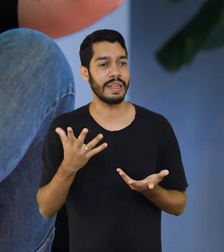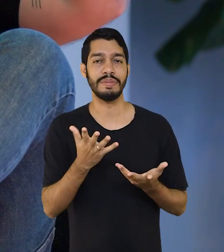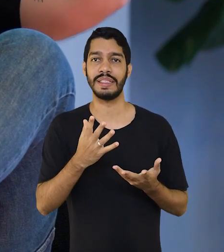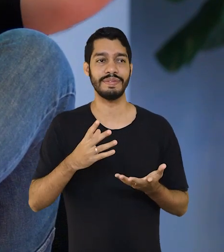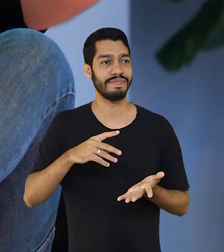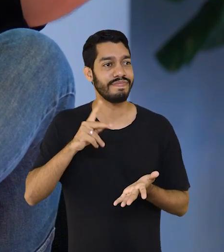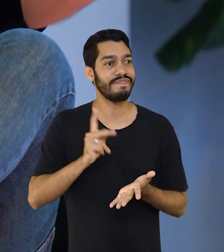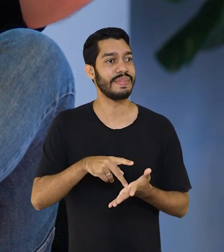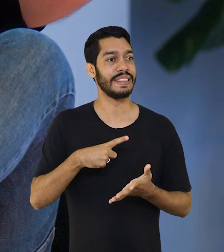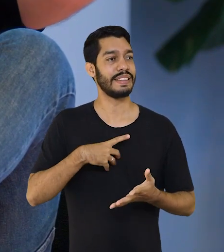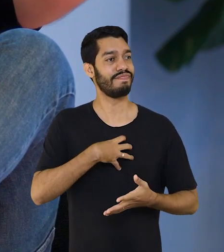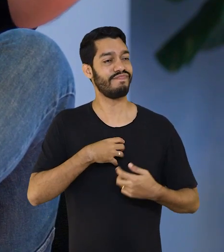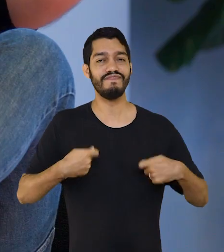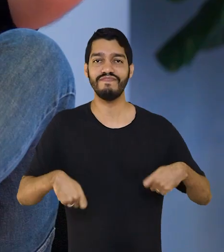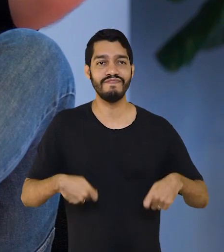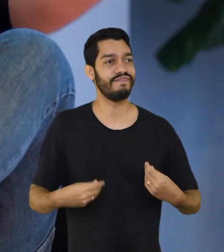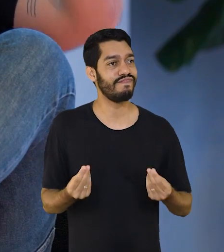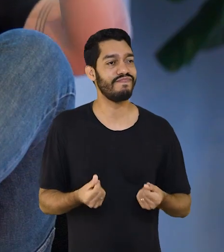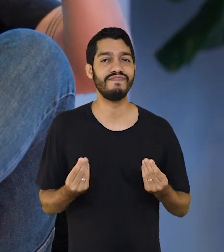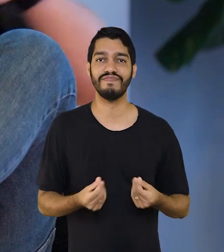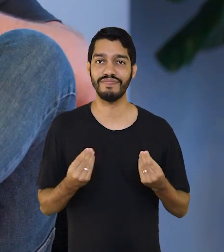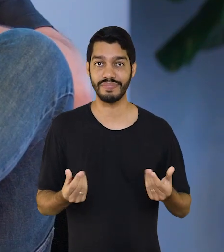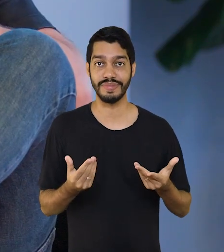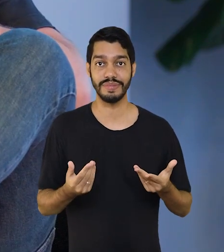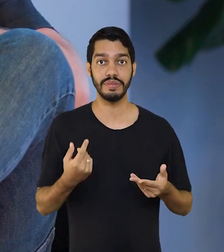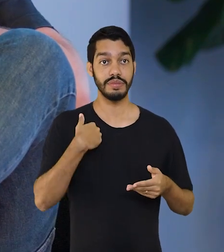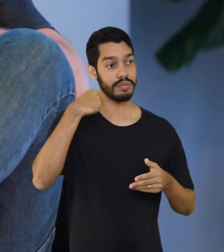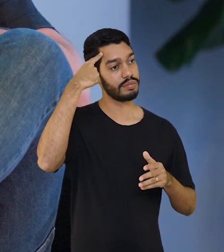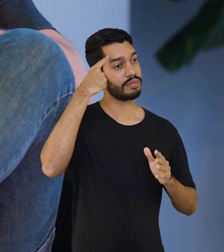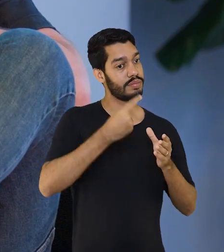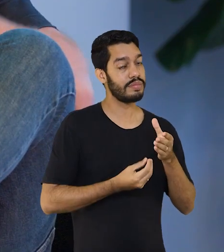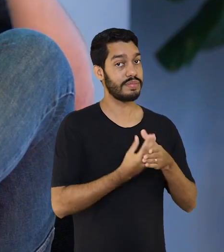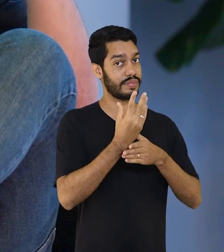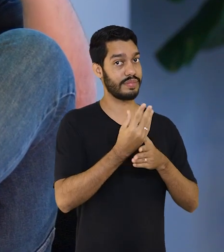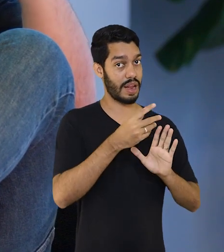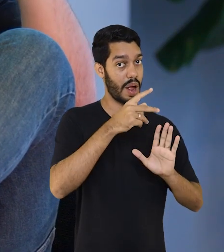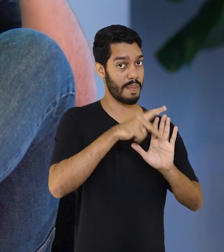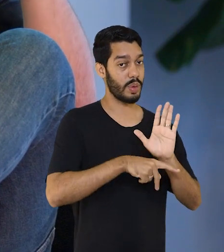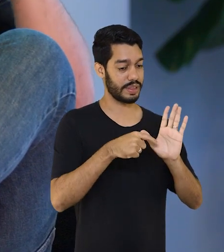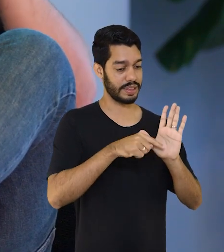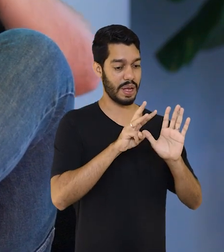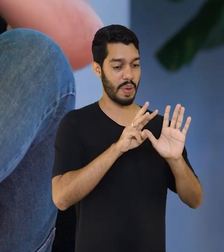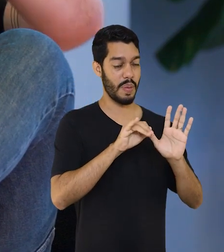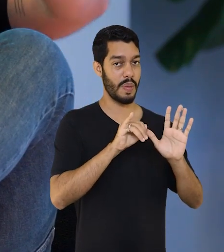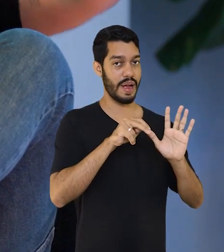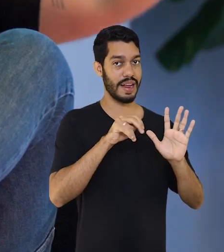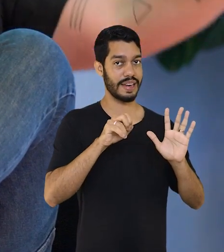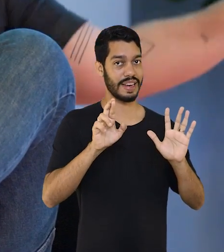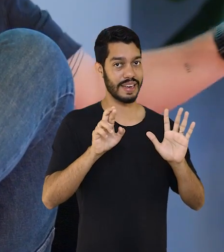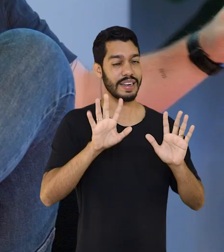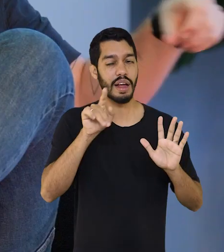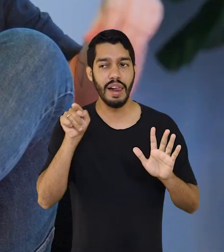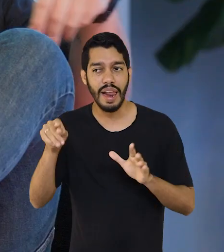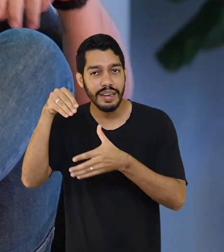E antes de decidir pedir demissão da Coca e começar a jornada da Winning, eu tentei contratar uma Winning. Na Coca eu testei tudo